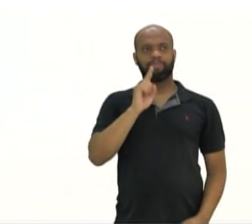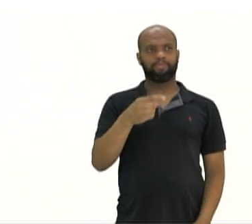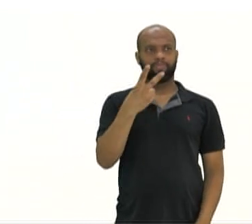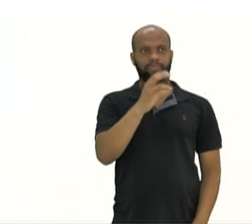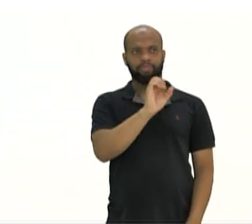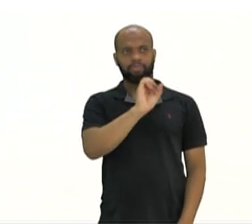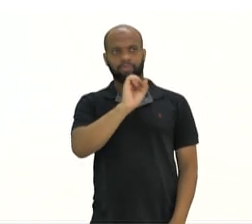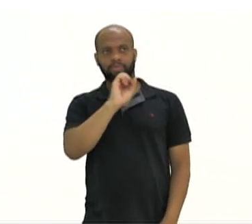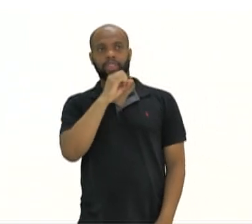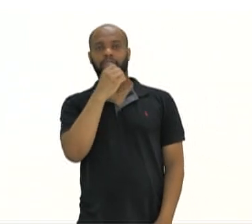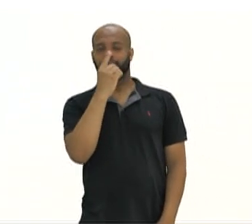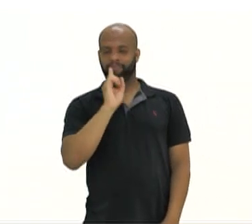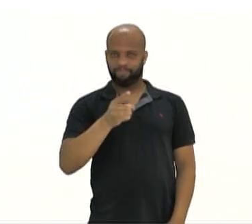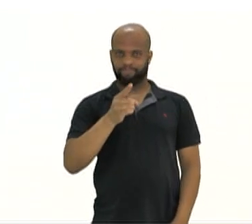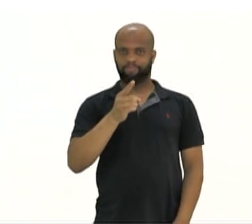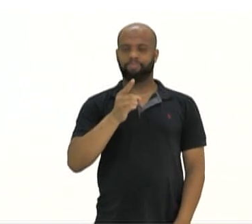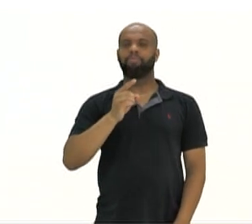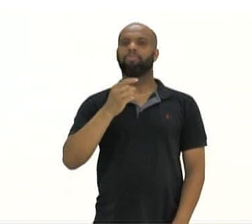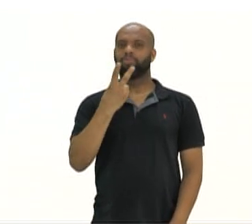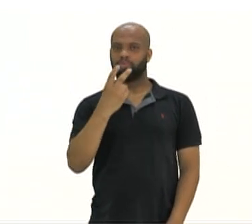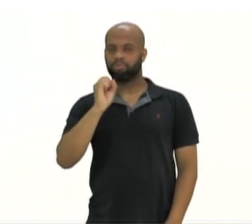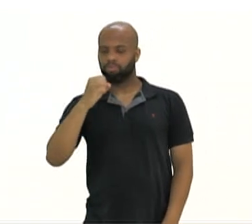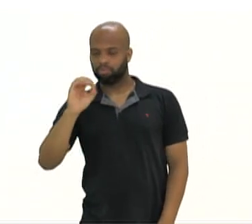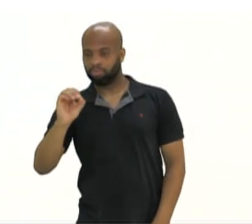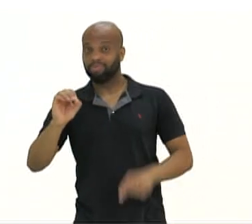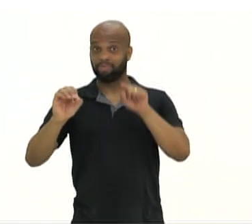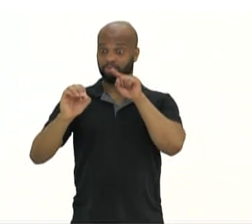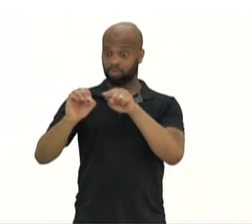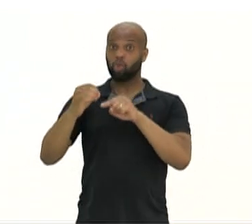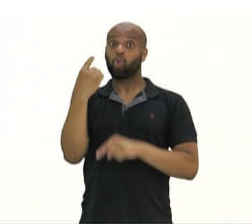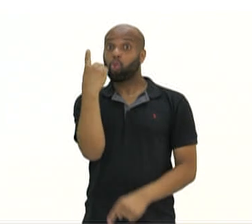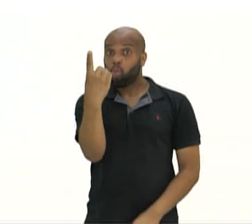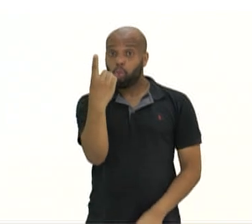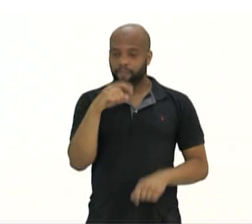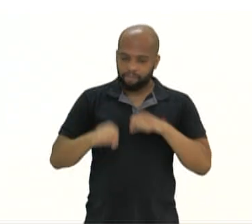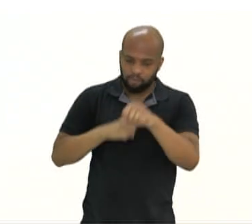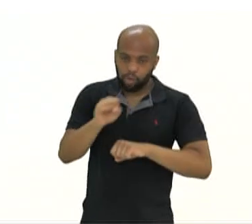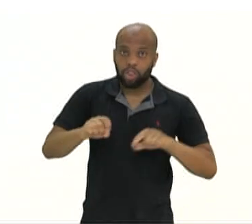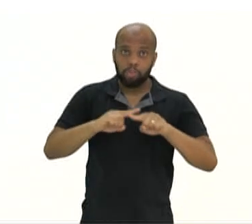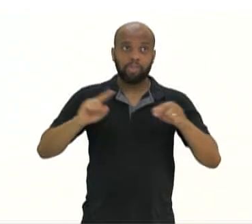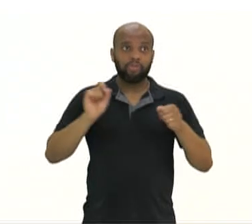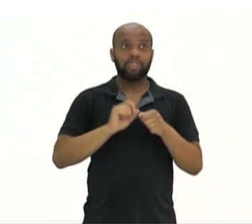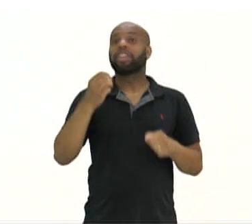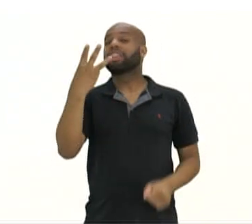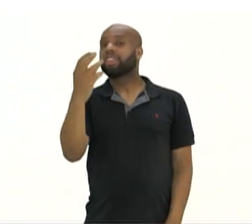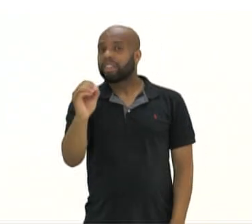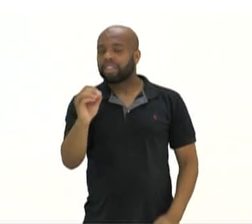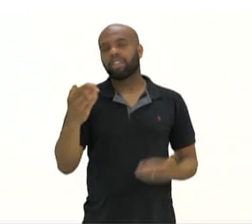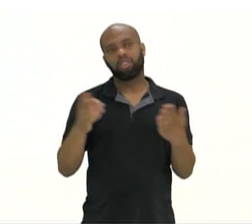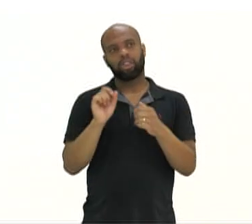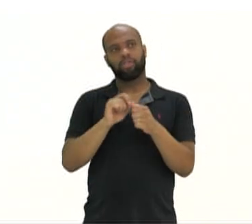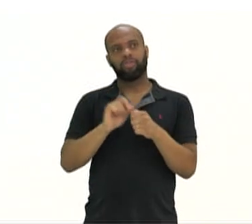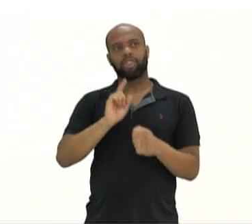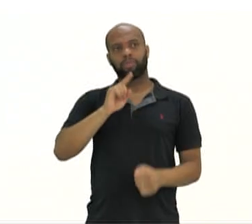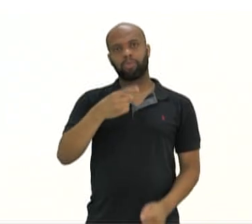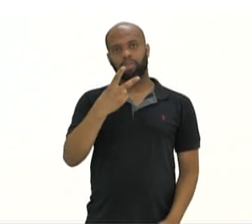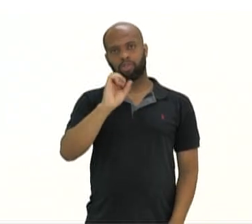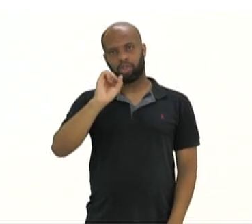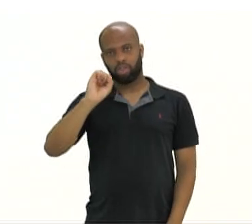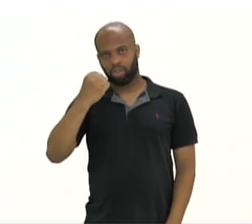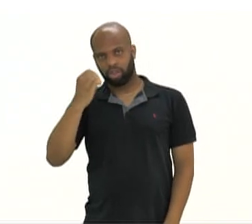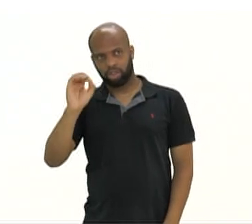30 voltas. Então, agora eu vou multiplicar os 1.280 metros por 30 voltas, logo